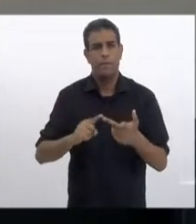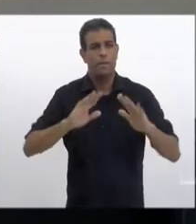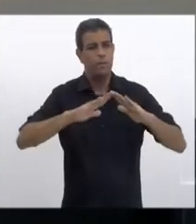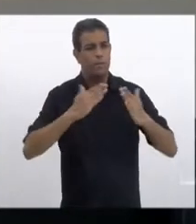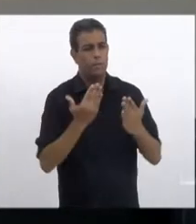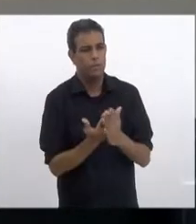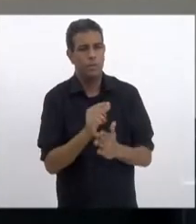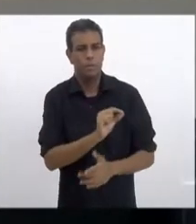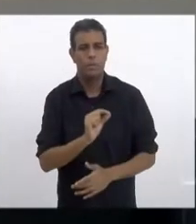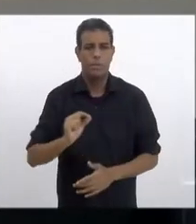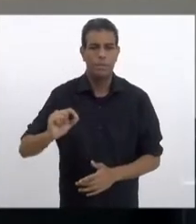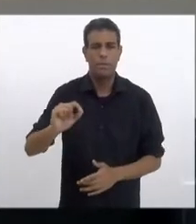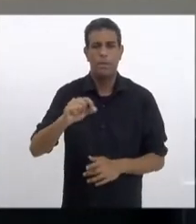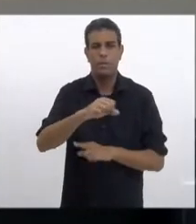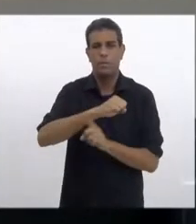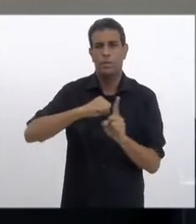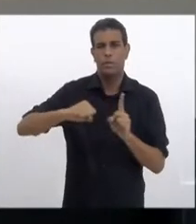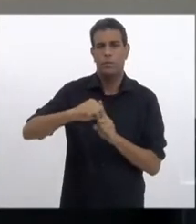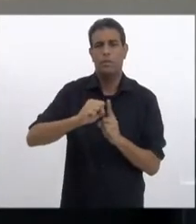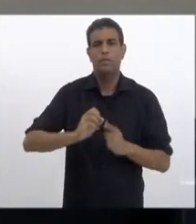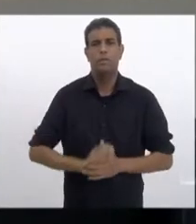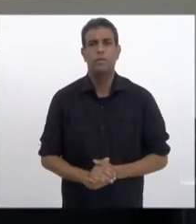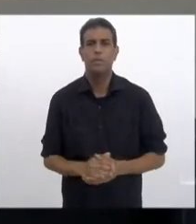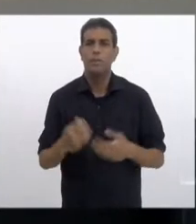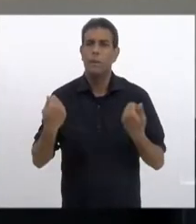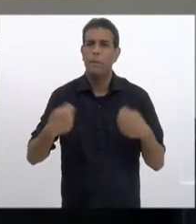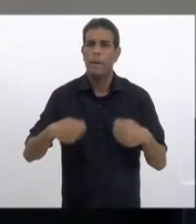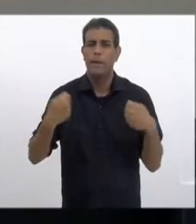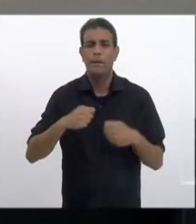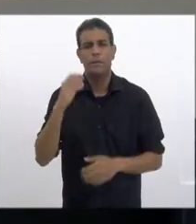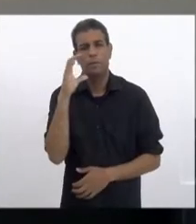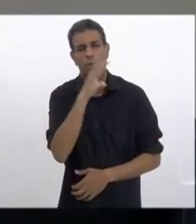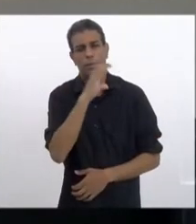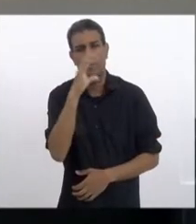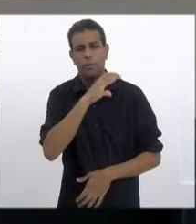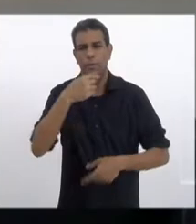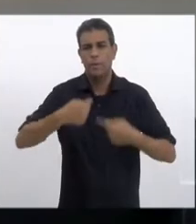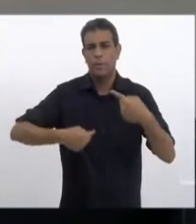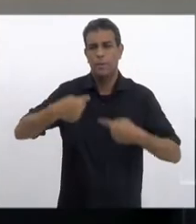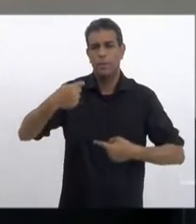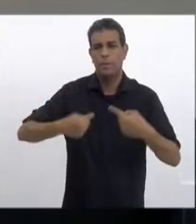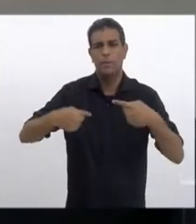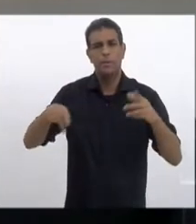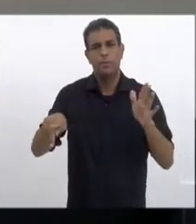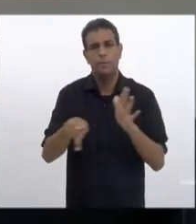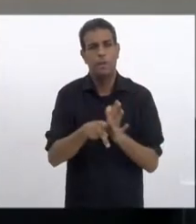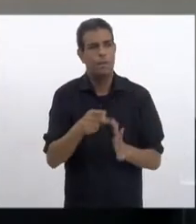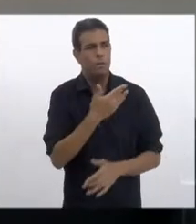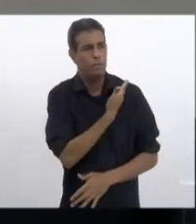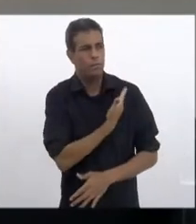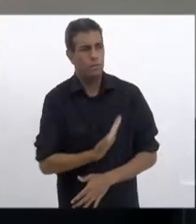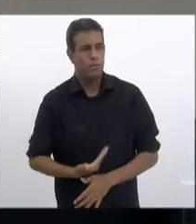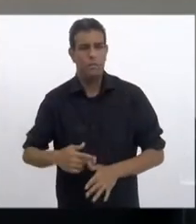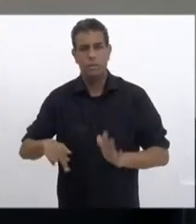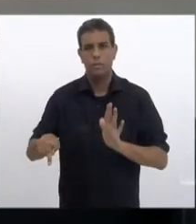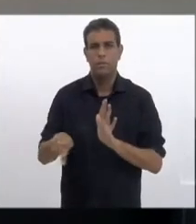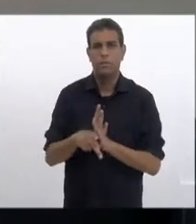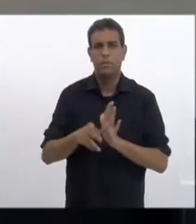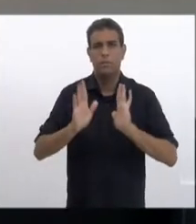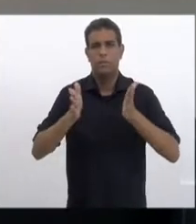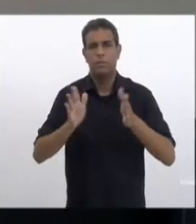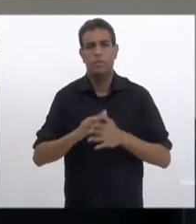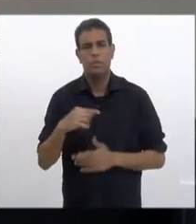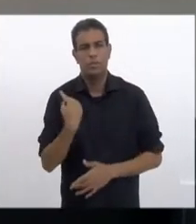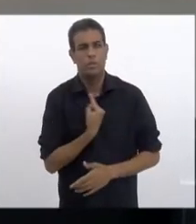e também em toda a sociedade. Precisamos de uma política estadual sobre drogas eficaz,